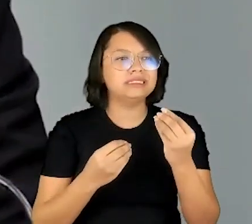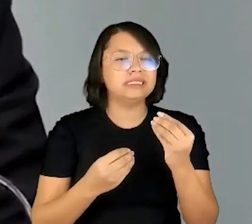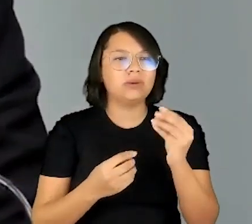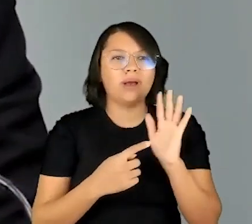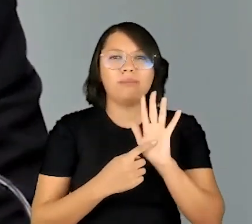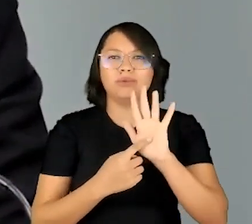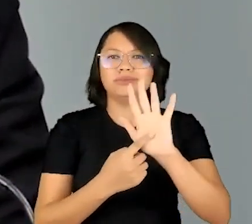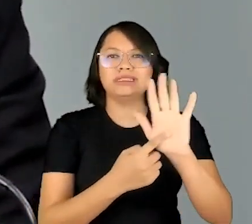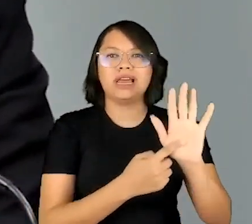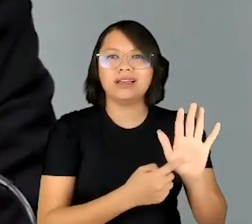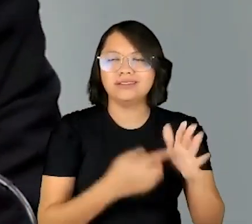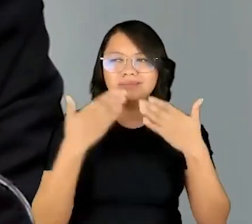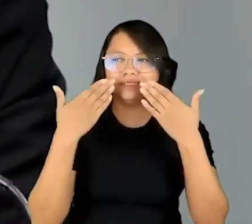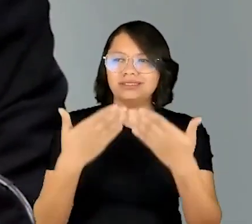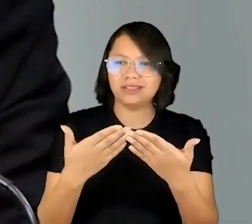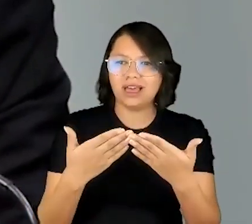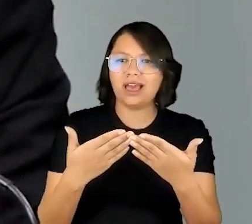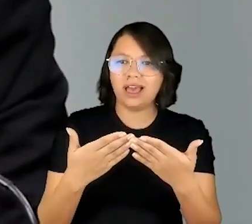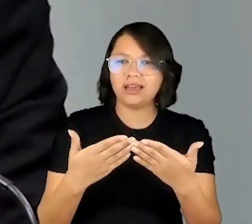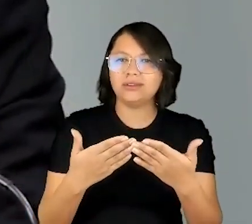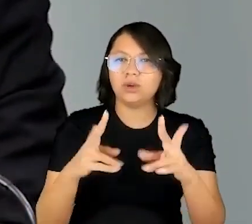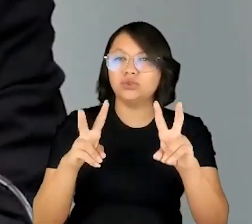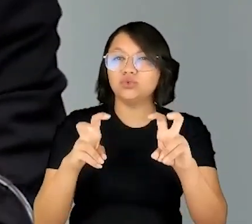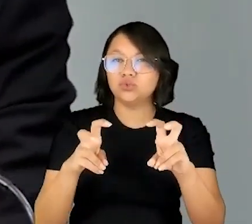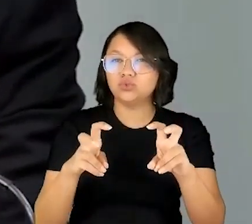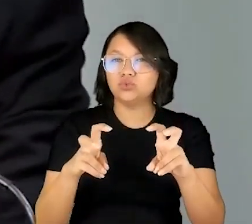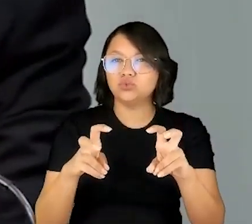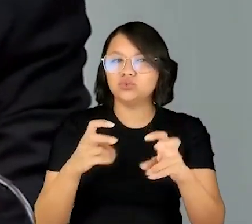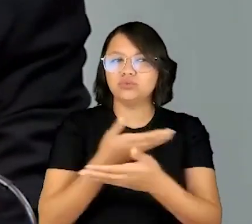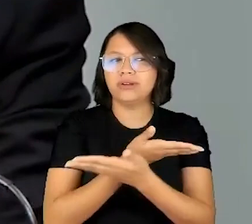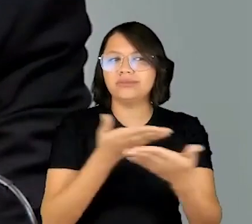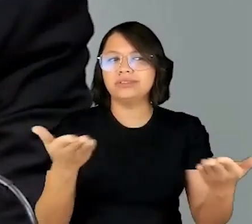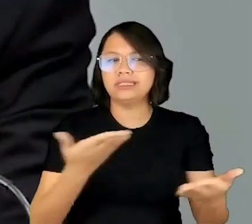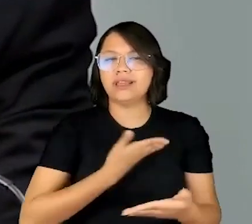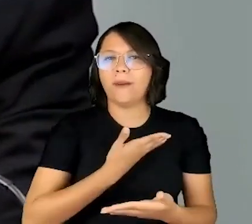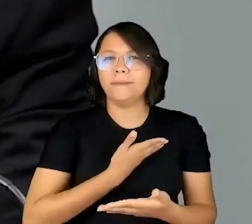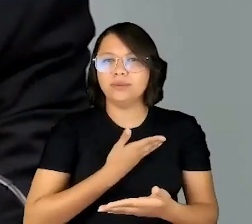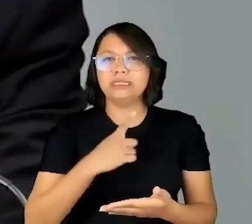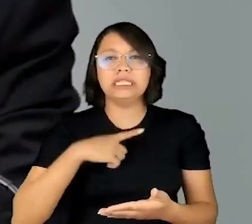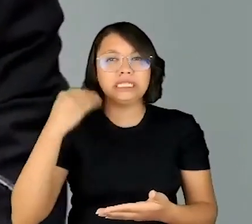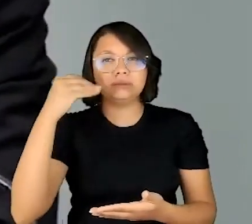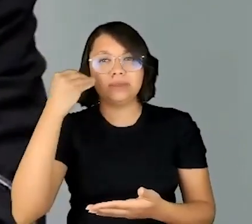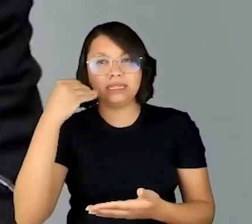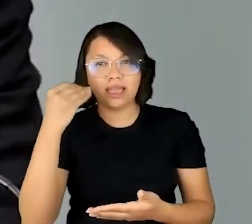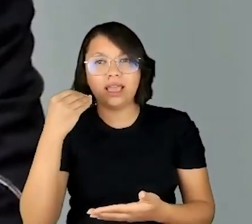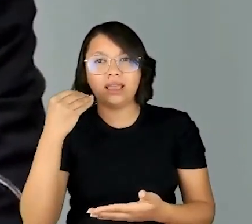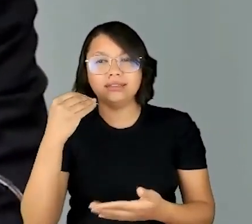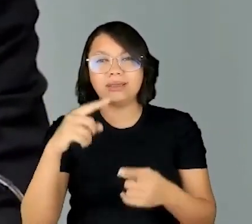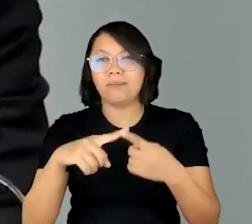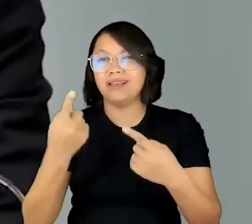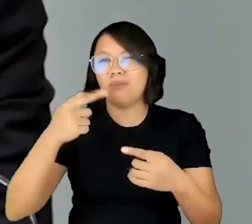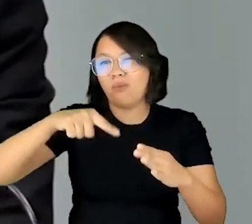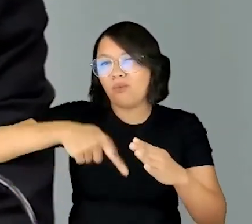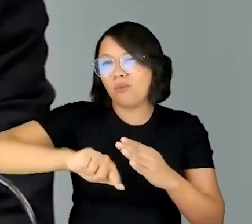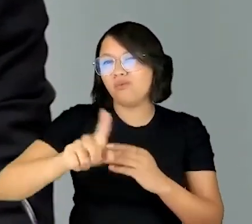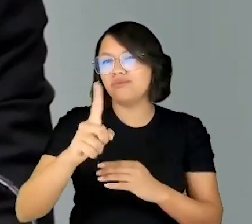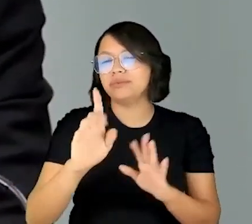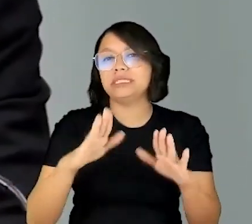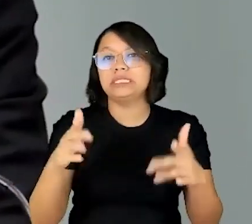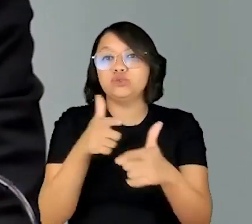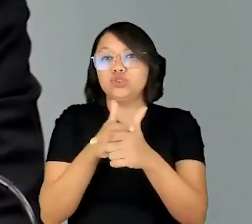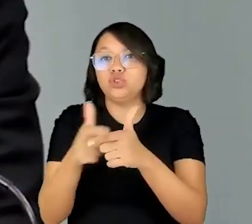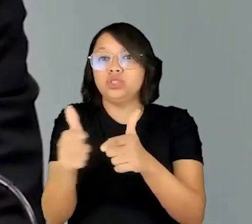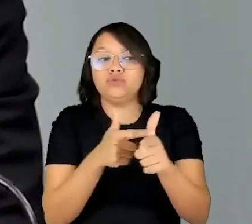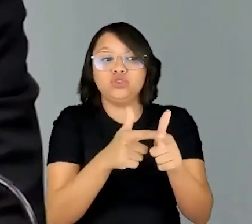colegas que certamente têm experiência na área, mas não tão profunda, não da área médica. Então, eu dividi minha